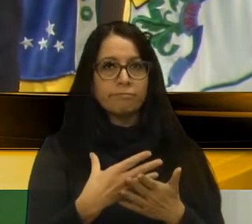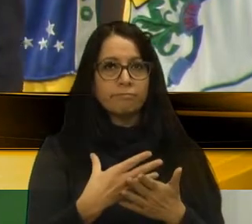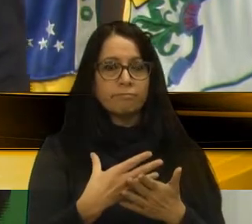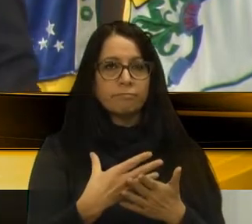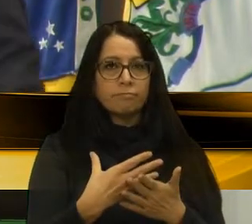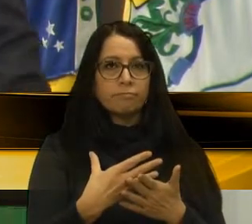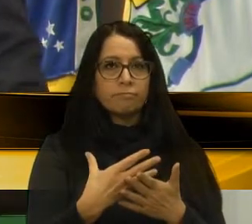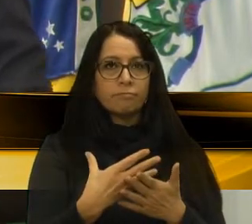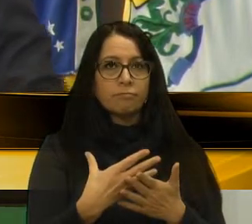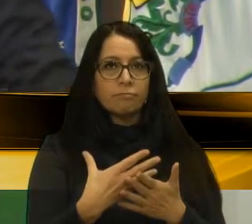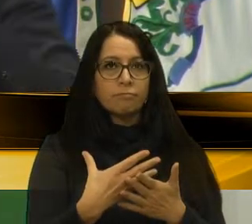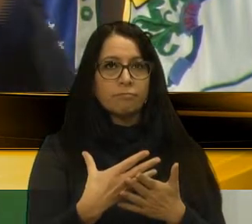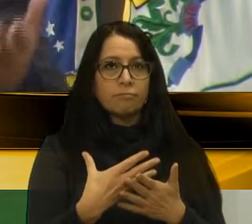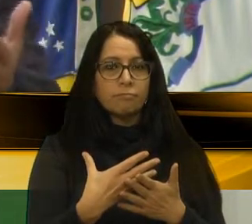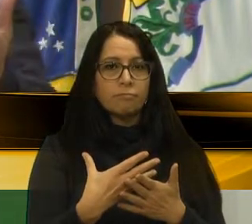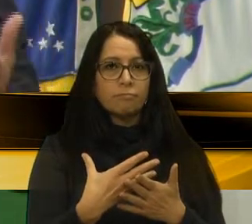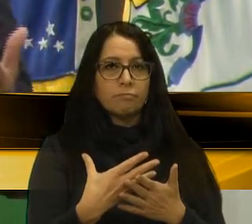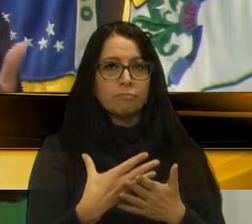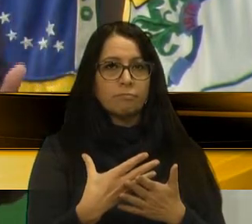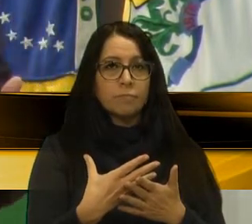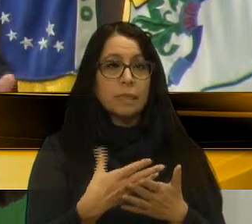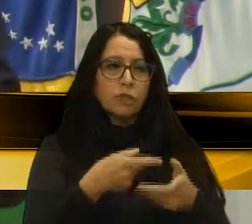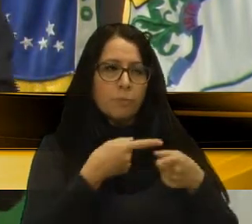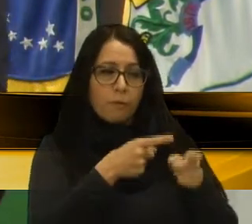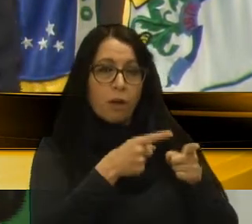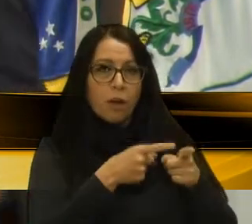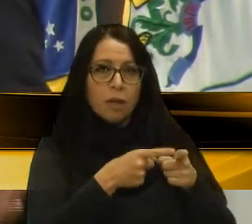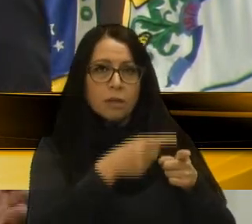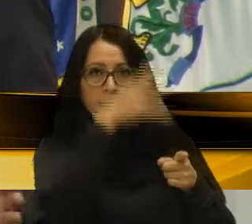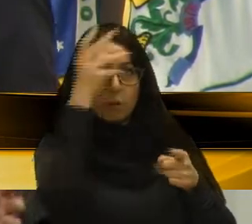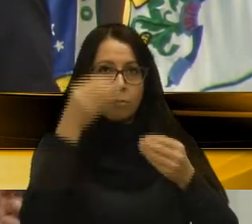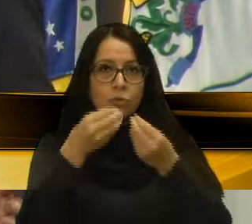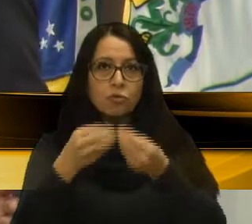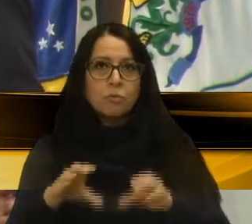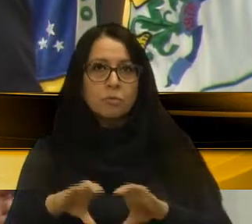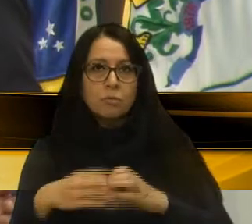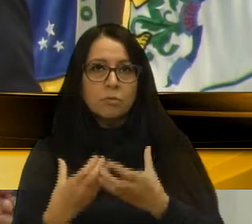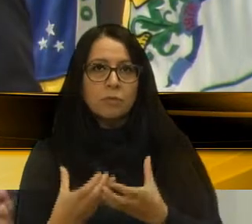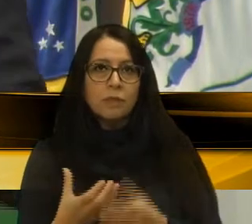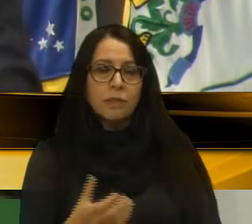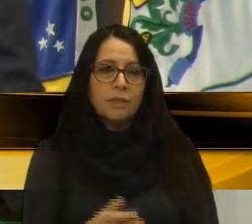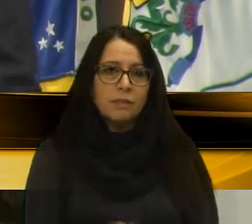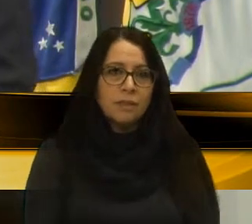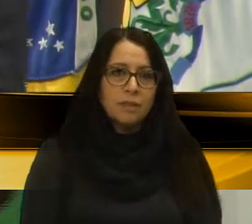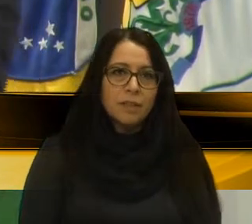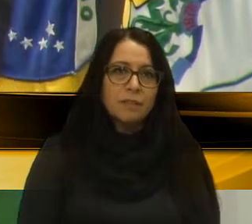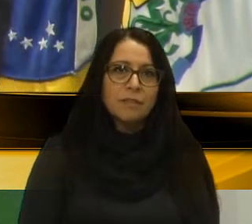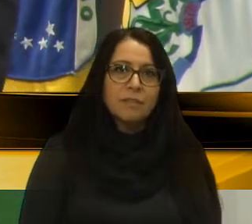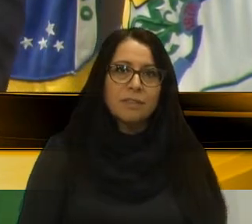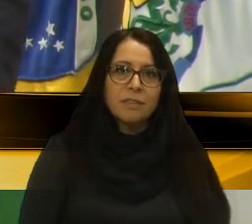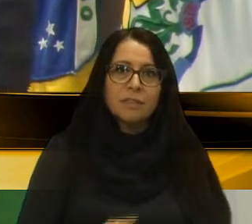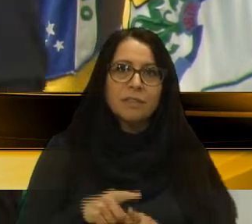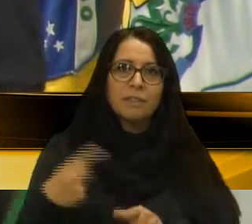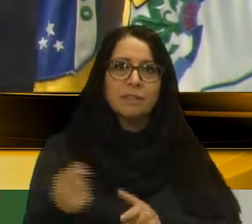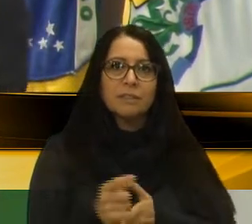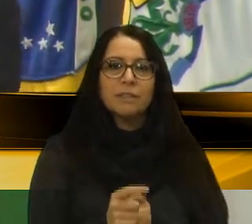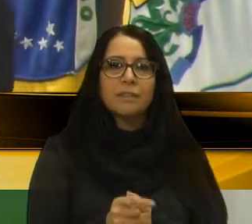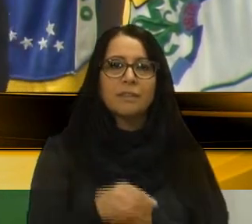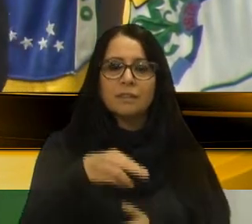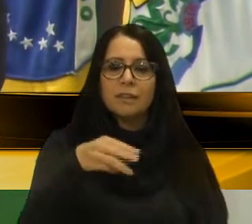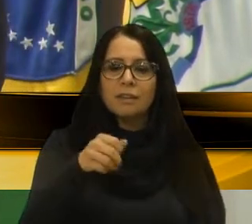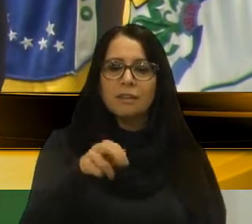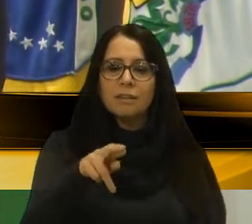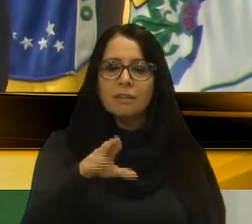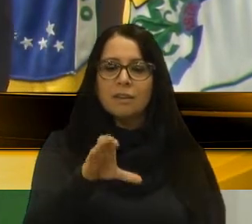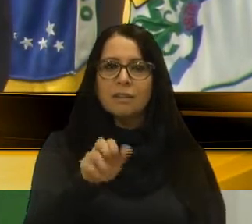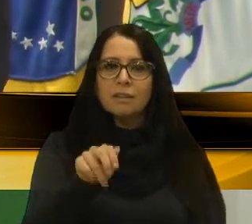né, instando o poder executivo para prejudicar a comunidade. A gente fala no corretivo do seu Marciano, mas no decorrer